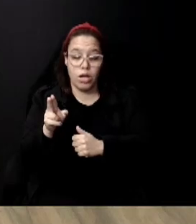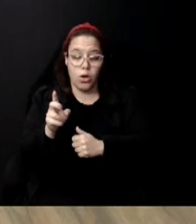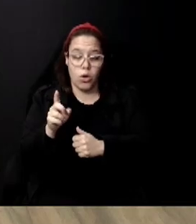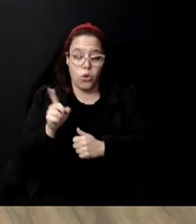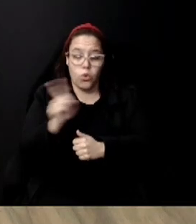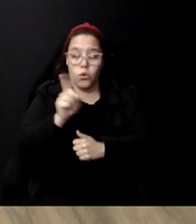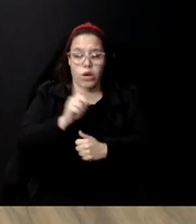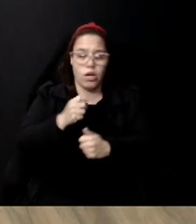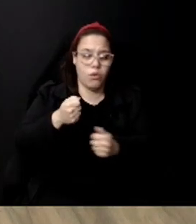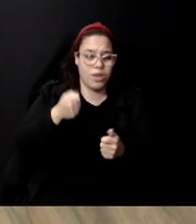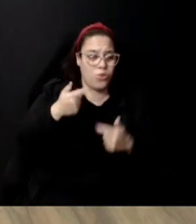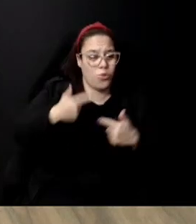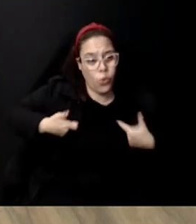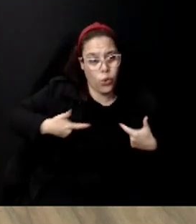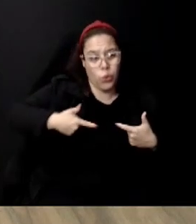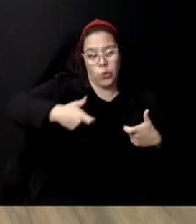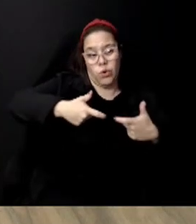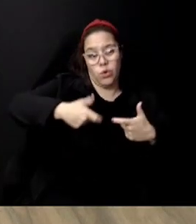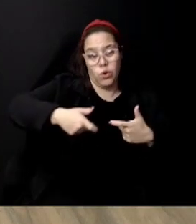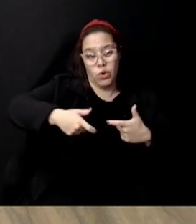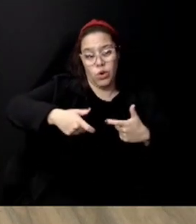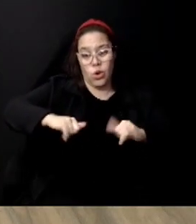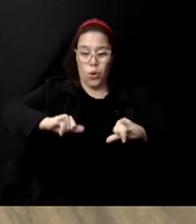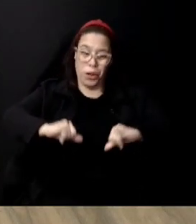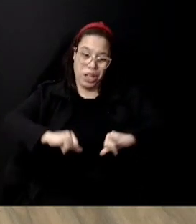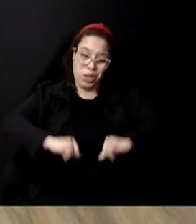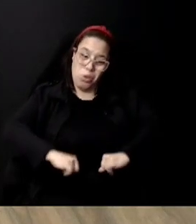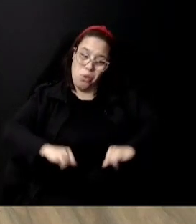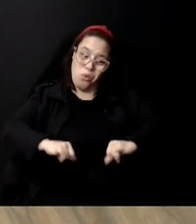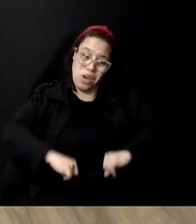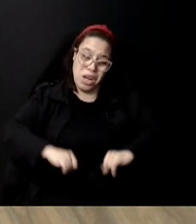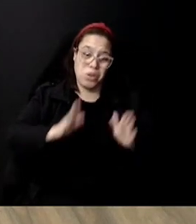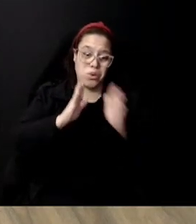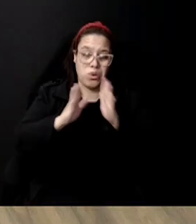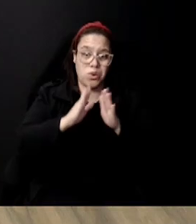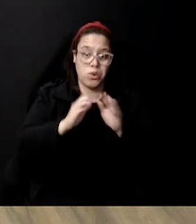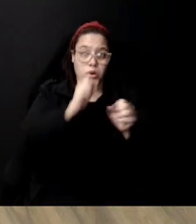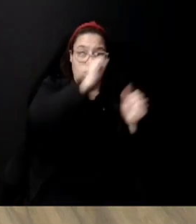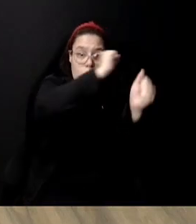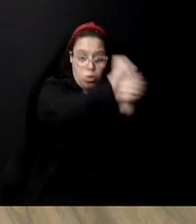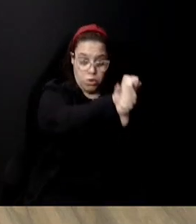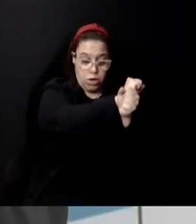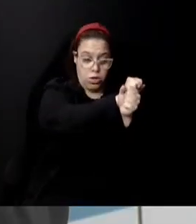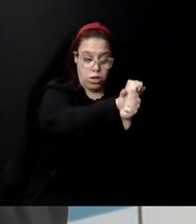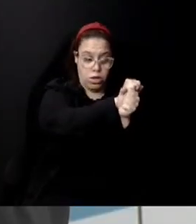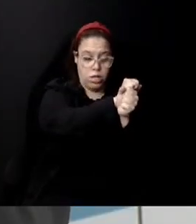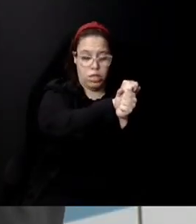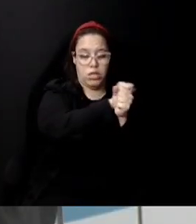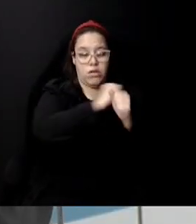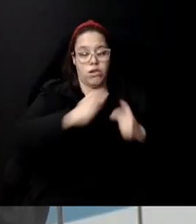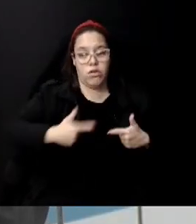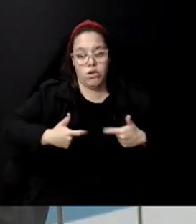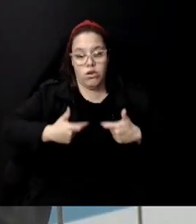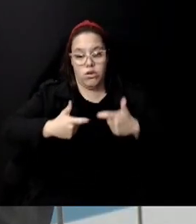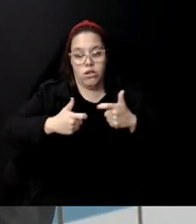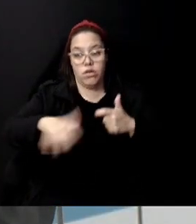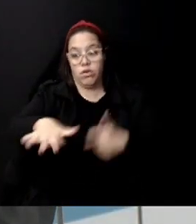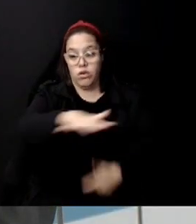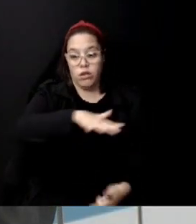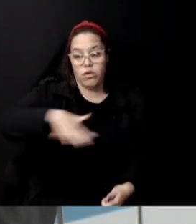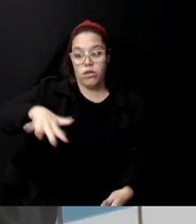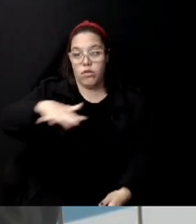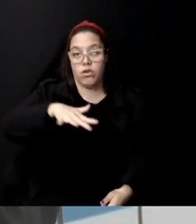combatentes? Os feridos de guerra, os prisioneiros de guerra, e tanto na guerra terrestre quanto na